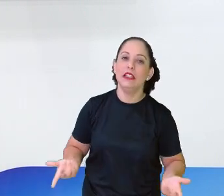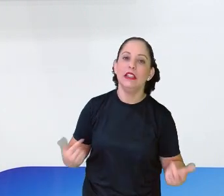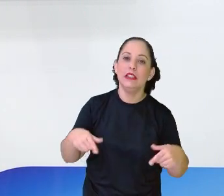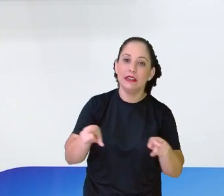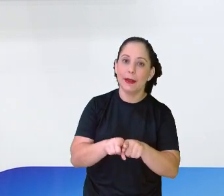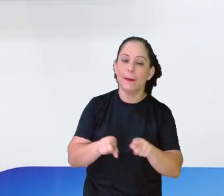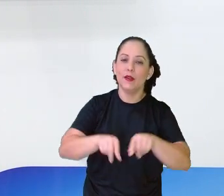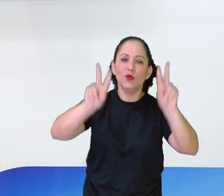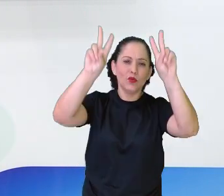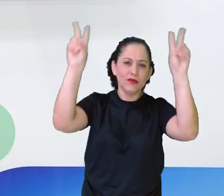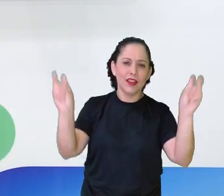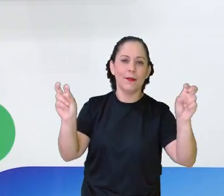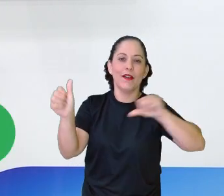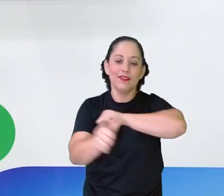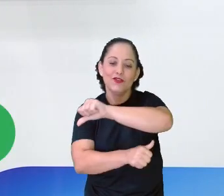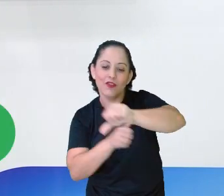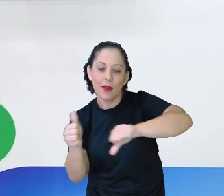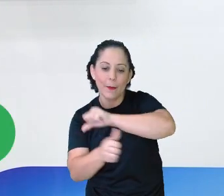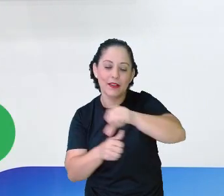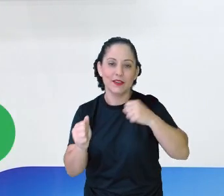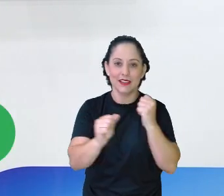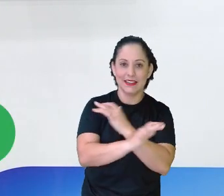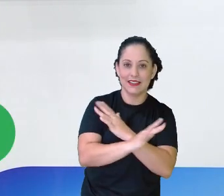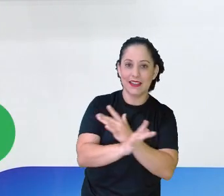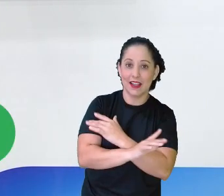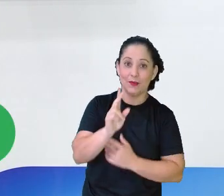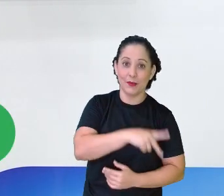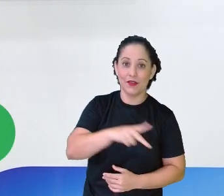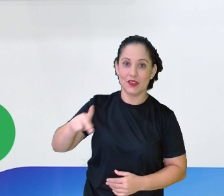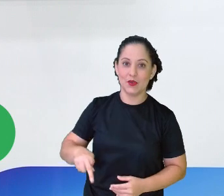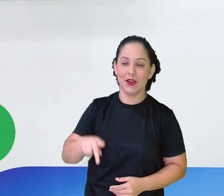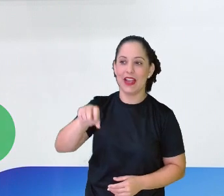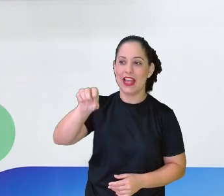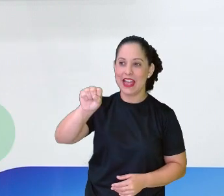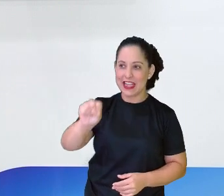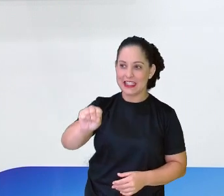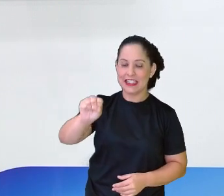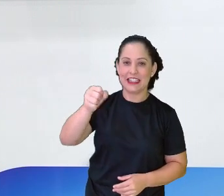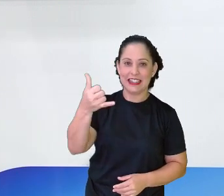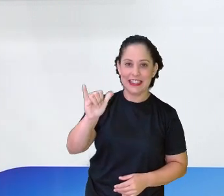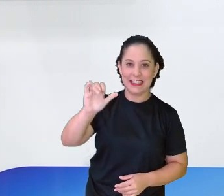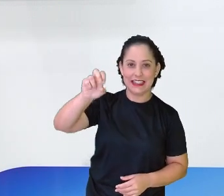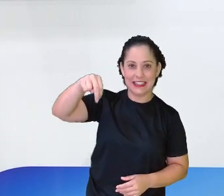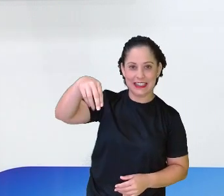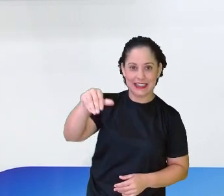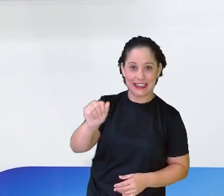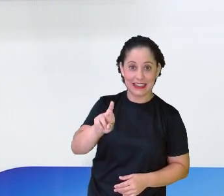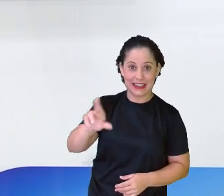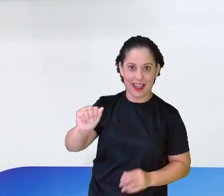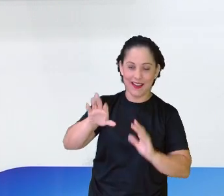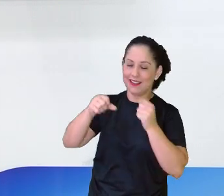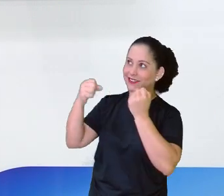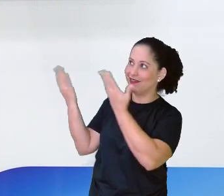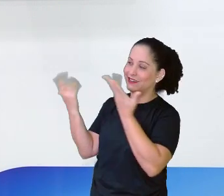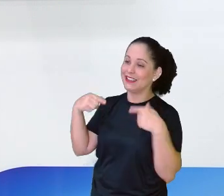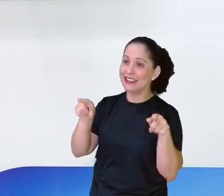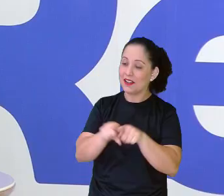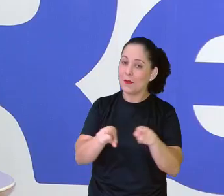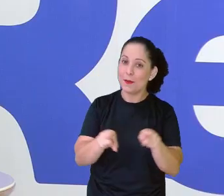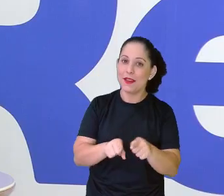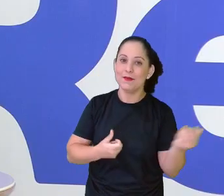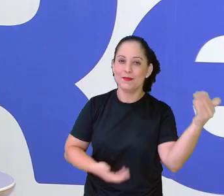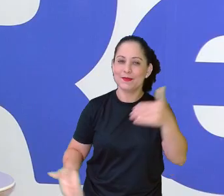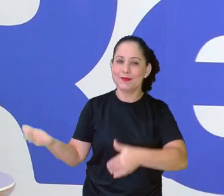cidade. Comigo, professora Sinara Souza. E também aqui no chat está nos acompanhando a professora Mauricéia. Tudo bom, professora